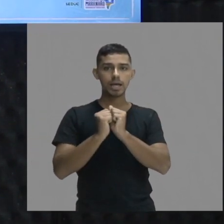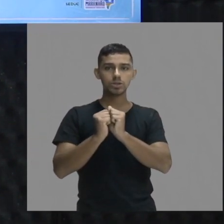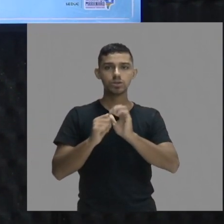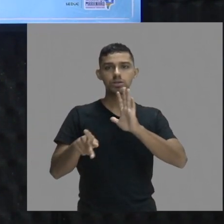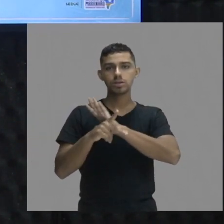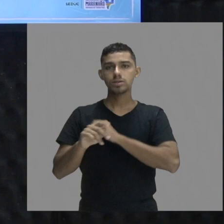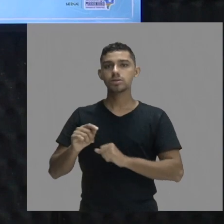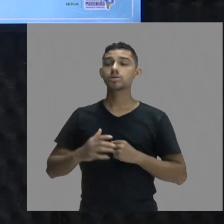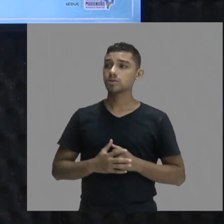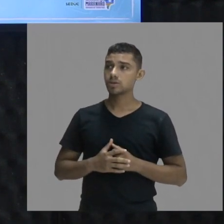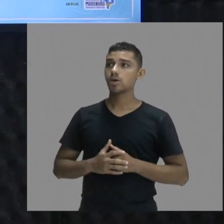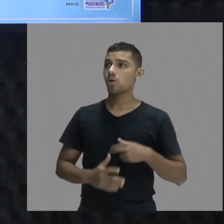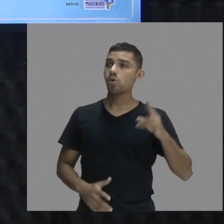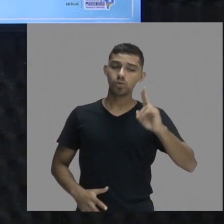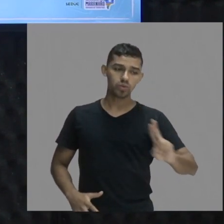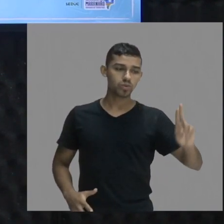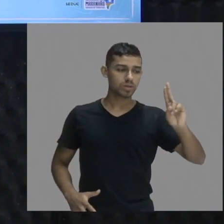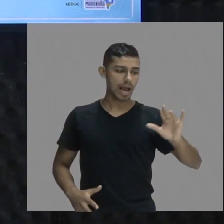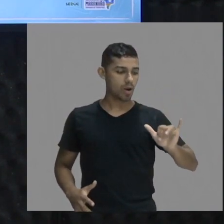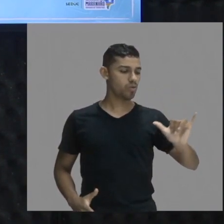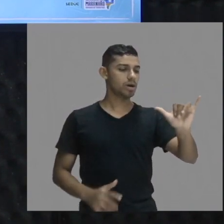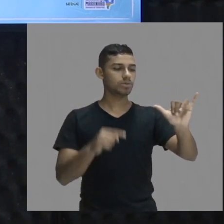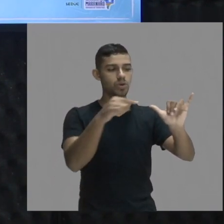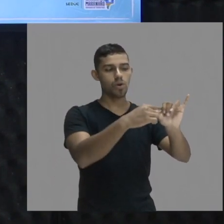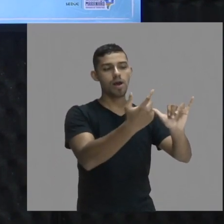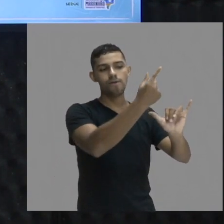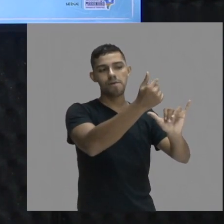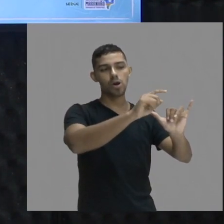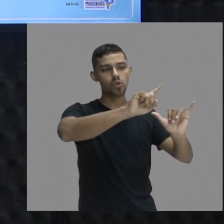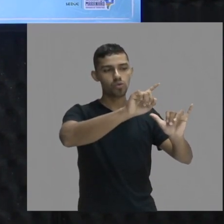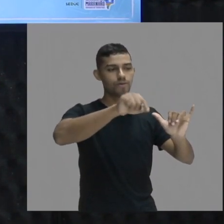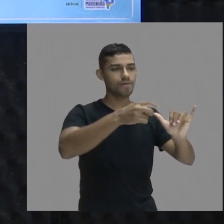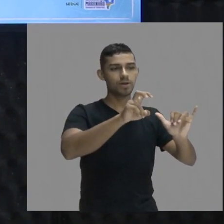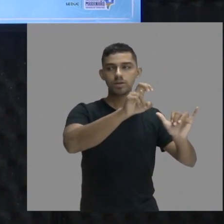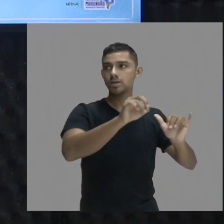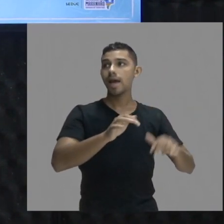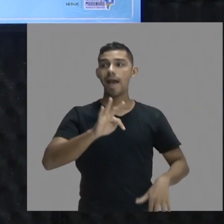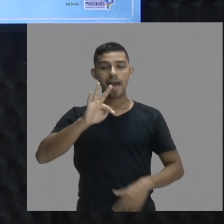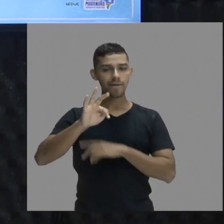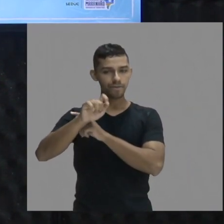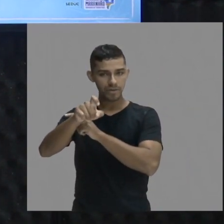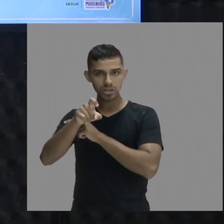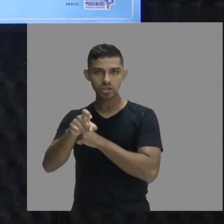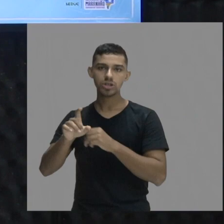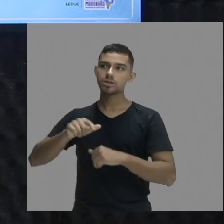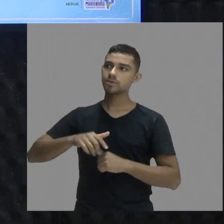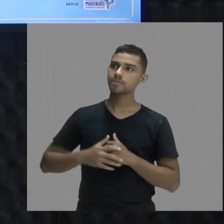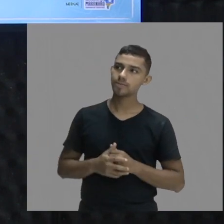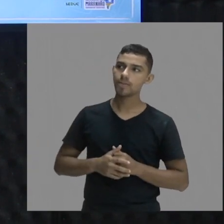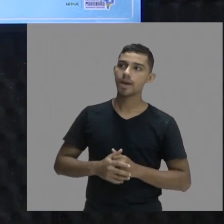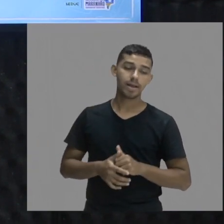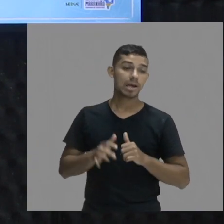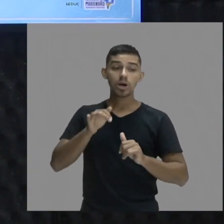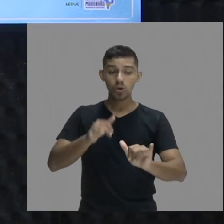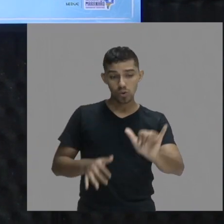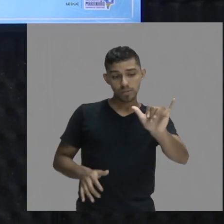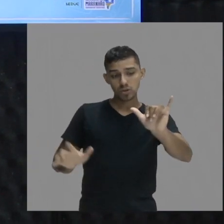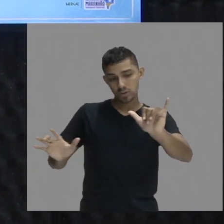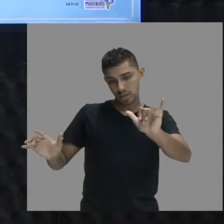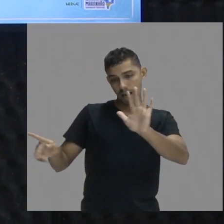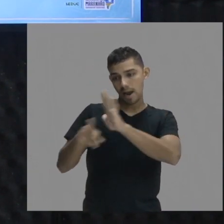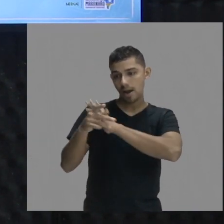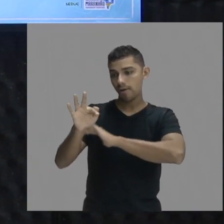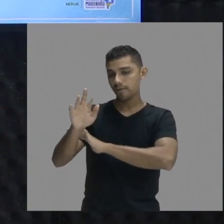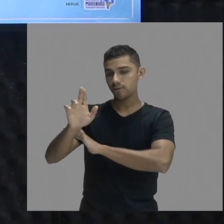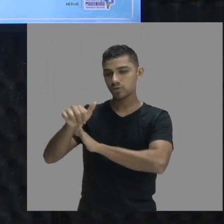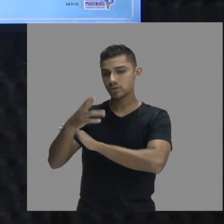se você usa o Y, você pode usar a expressão f de x, para dizer que o Y está em função de x. Essa é a noção geral